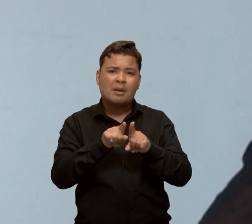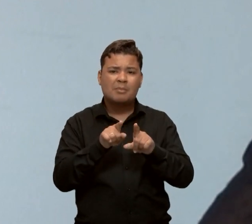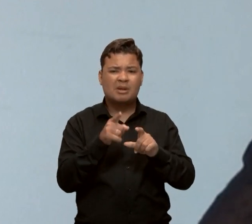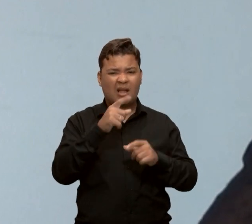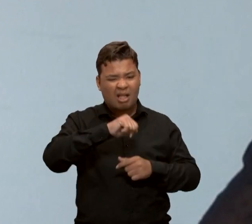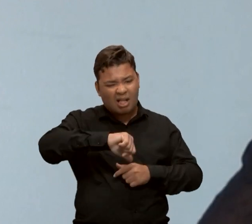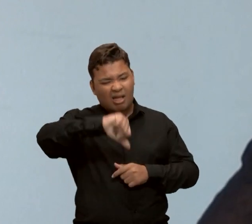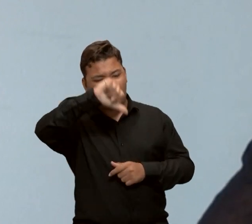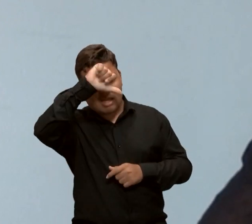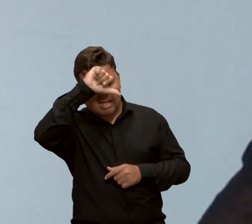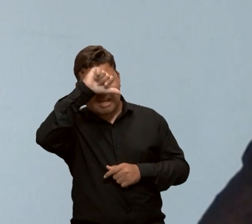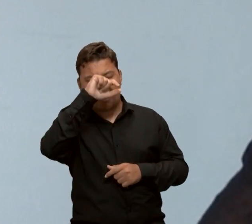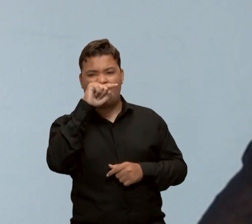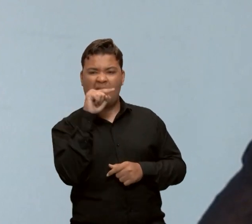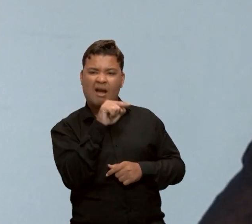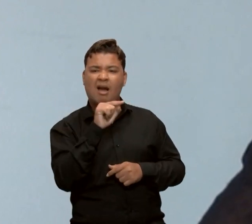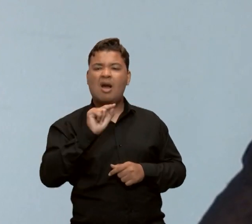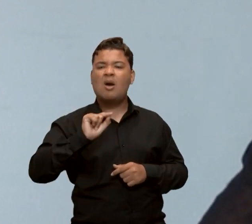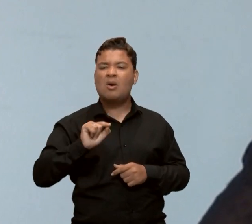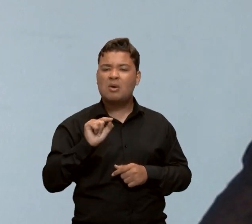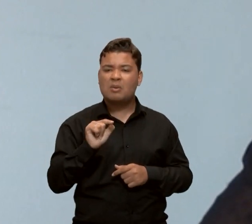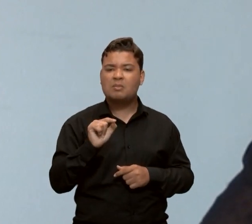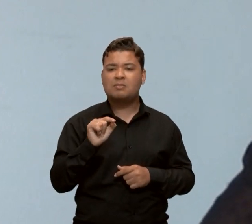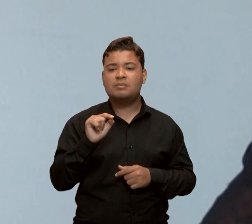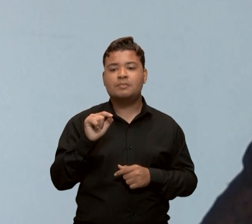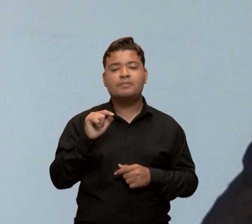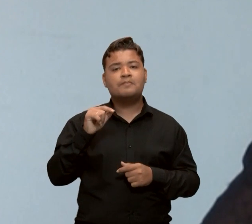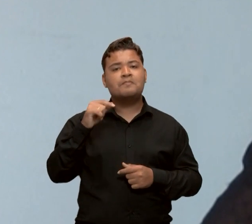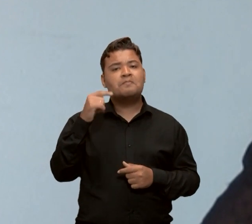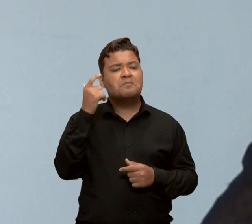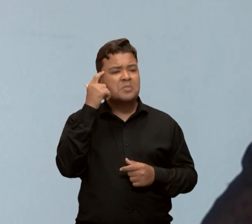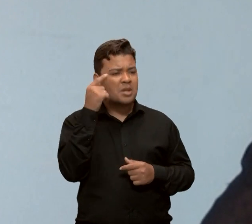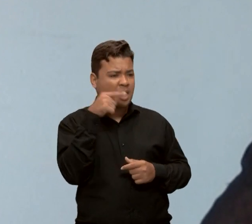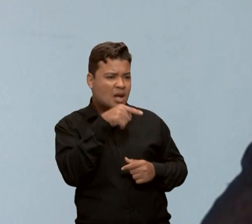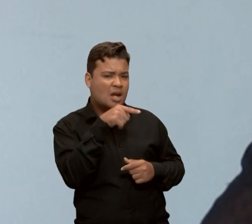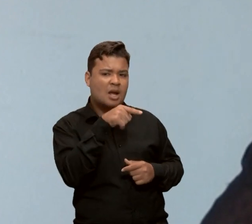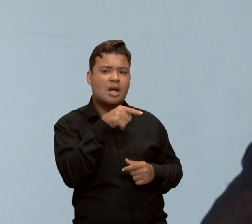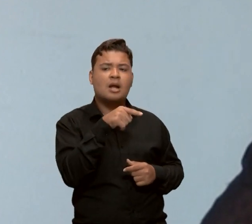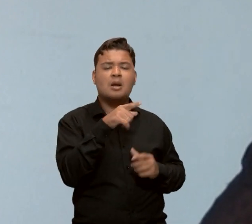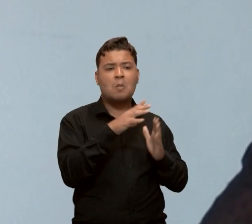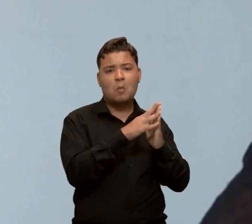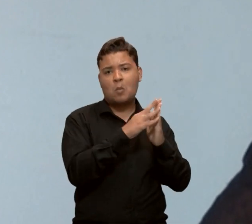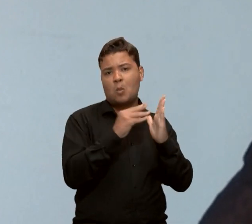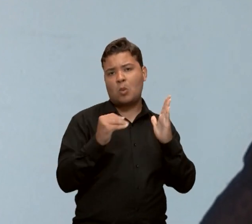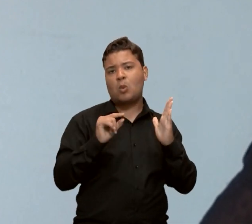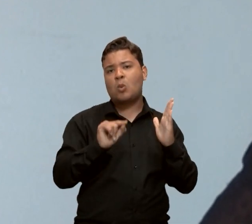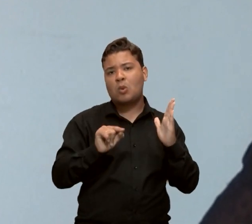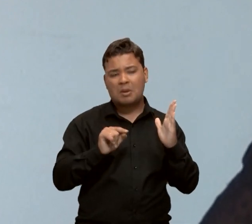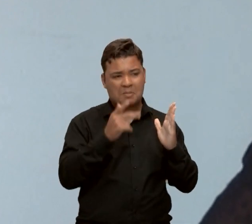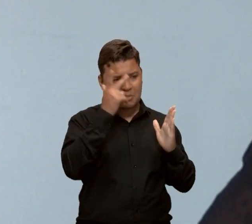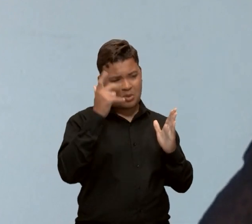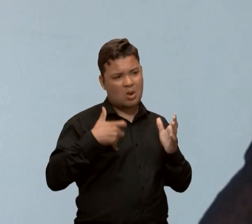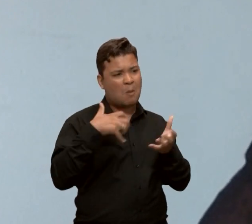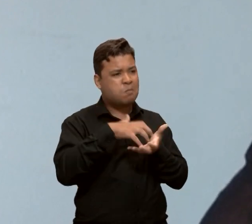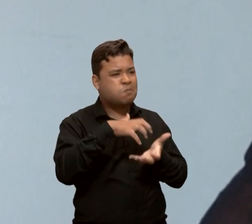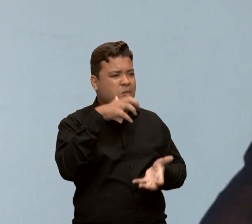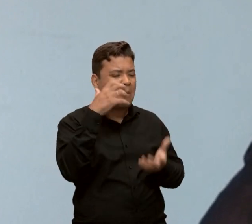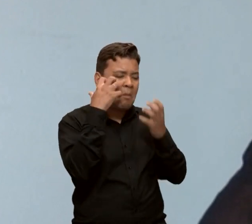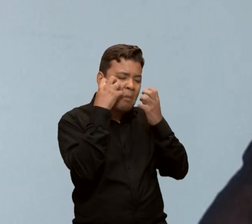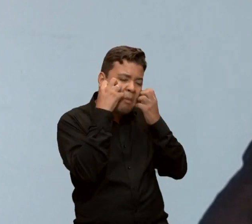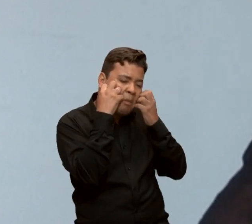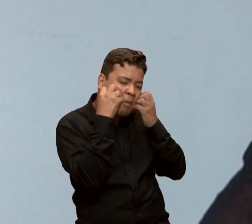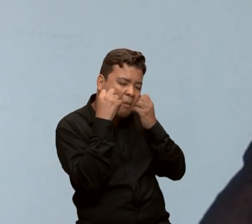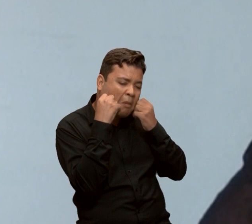gente via, principalmente que a gente tinha aquele ideal, aquele modelo de pessoa idosa. Tanto